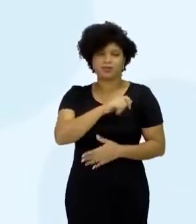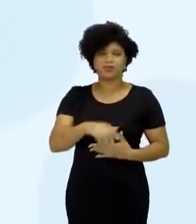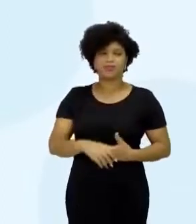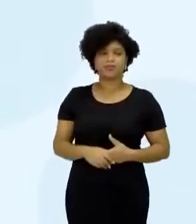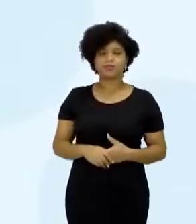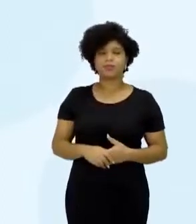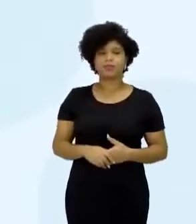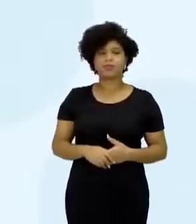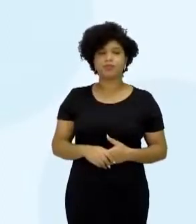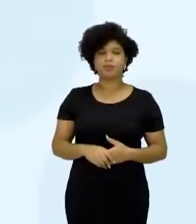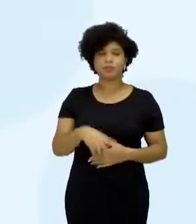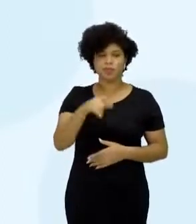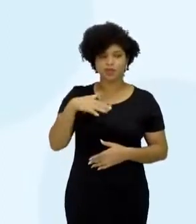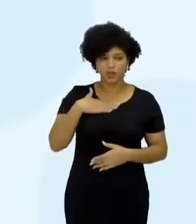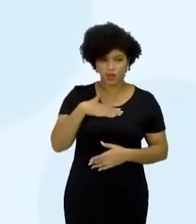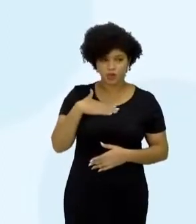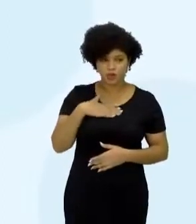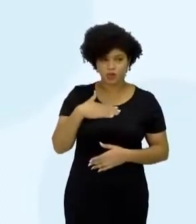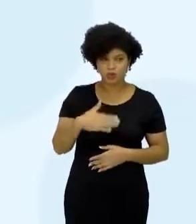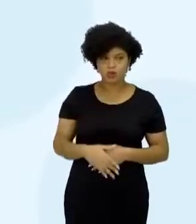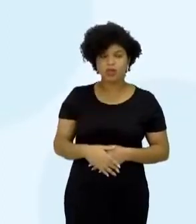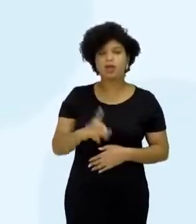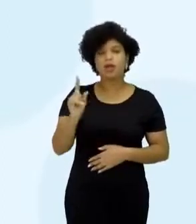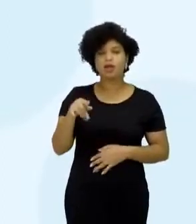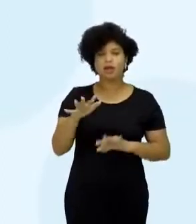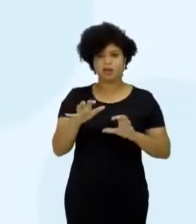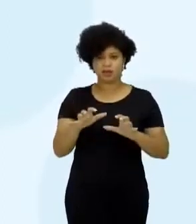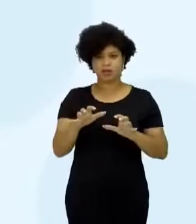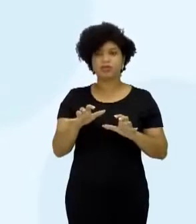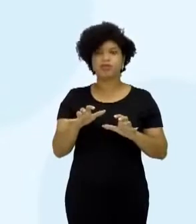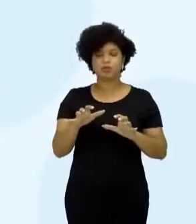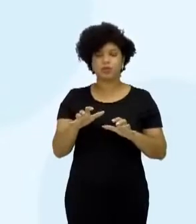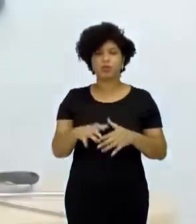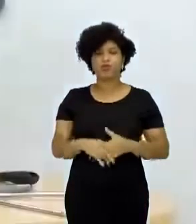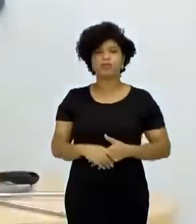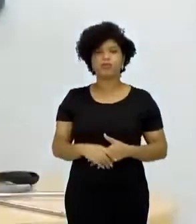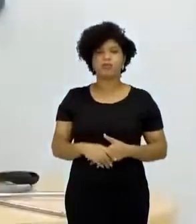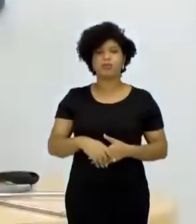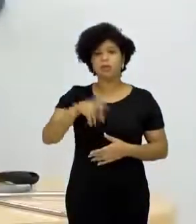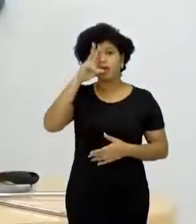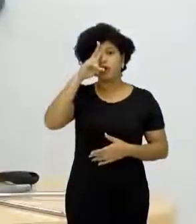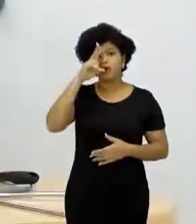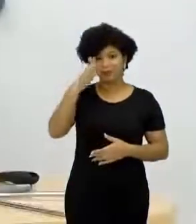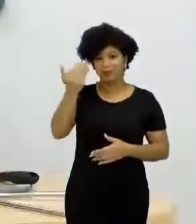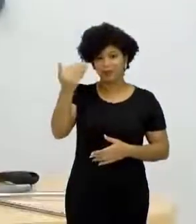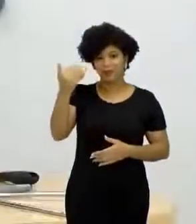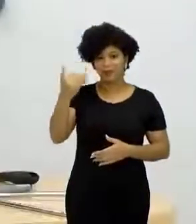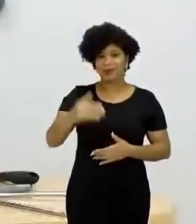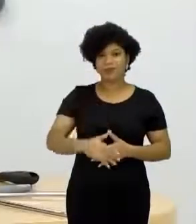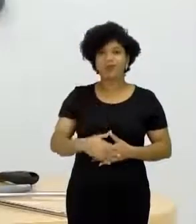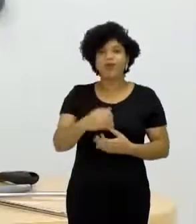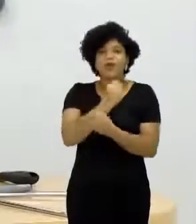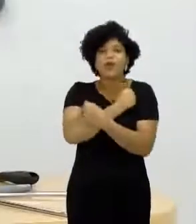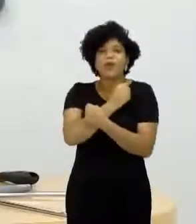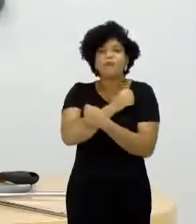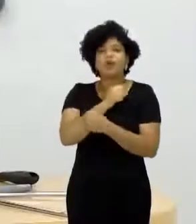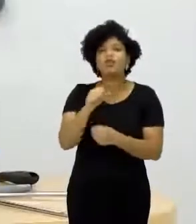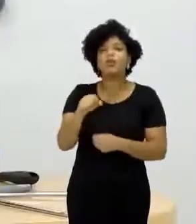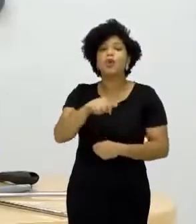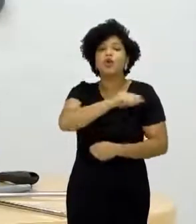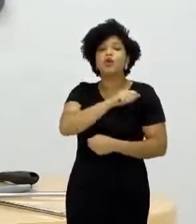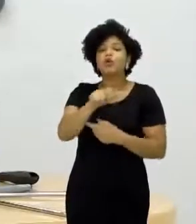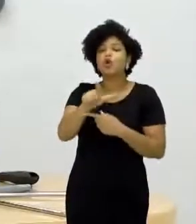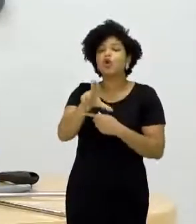estudantes, pessoal. E aí, gostaram aí? Isso, pessoal, aqui com a gente aqui também. Pessoal, vem aqui comigo aqui, ó. Vem comigo. Vamos mandar um abraço pro Lucas,